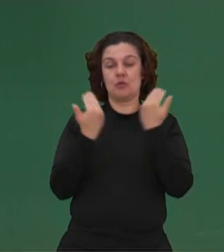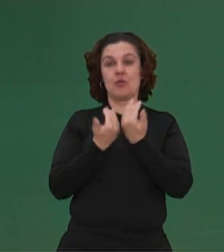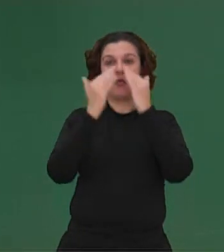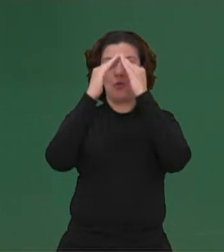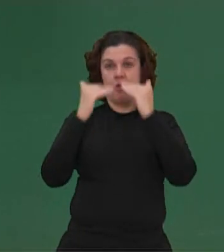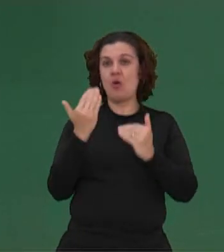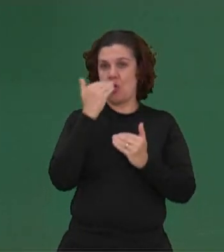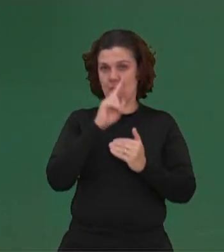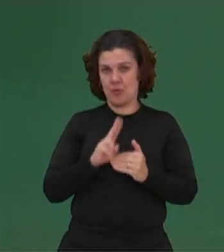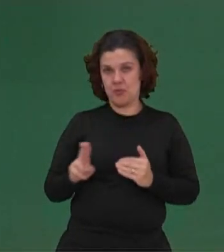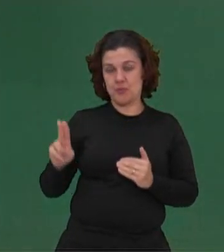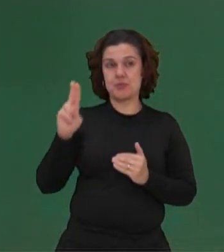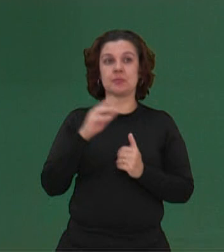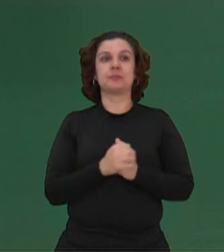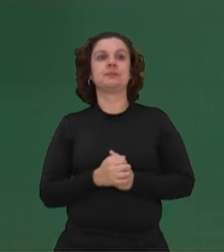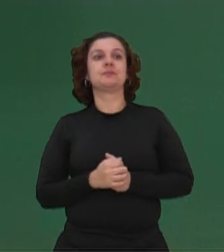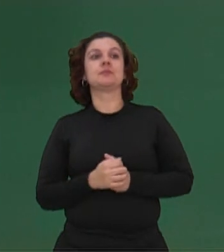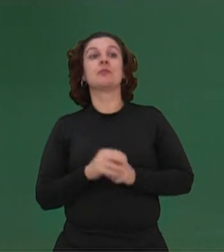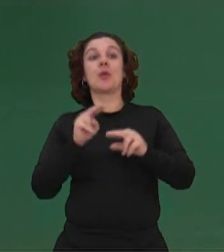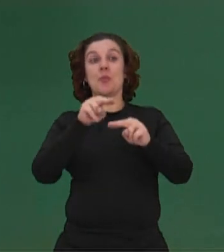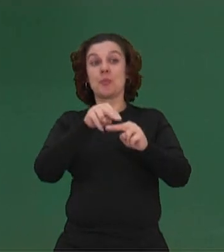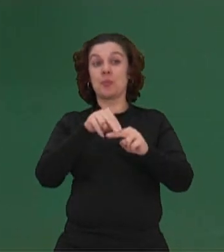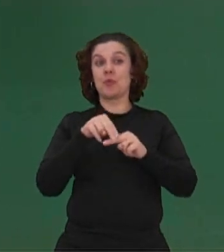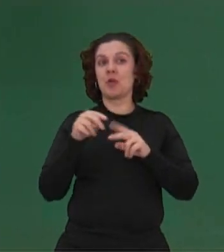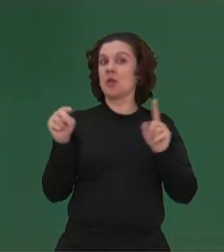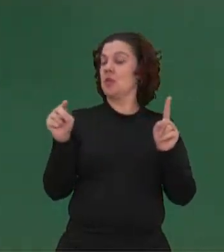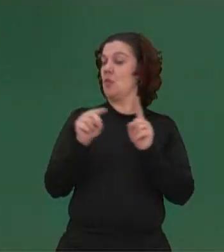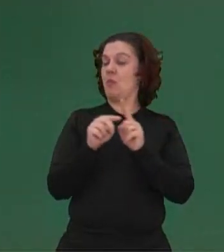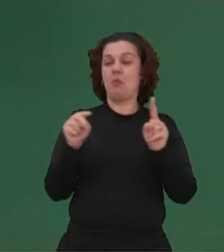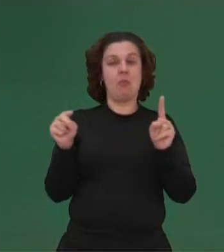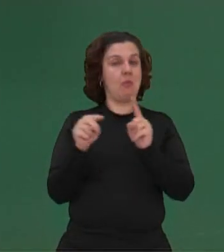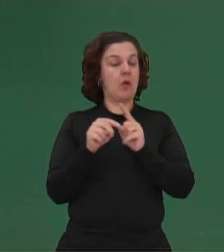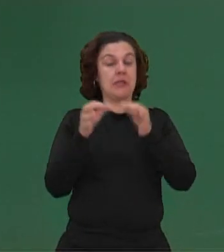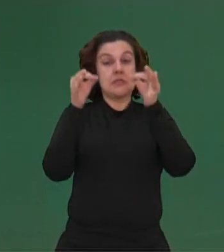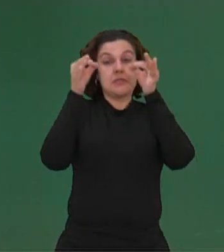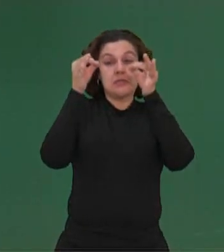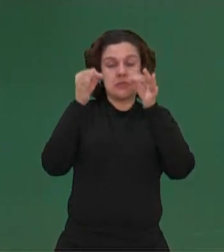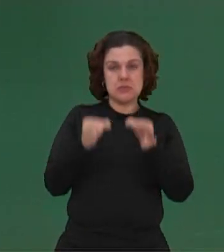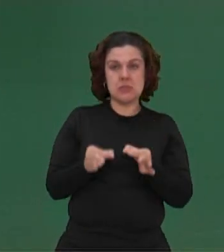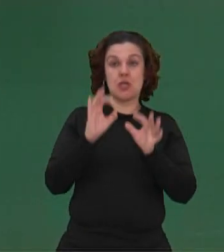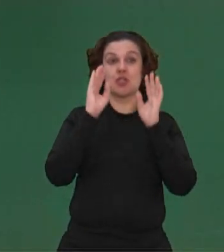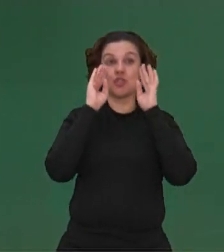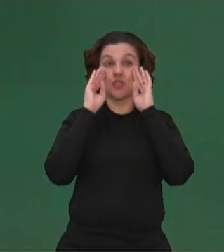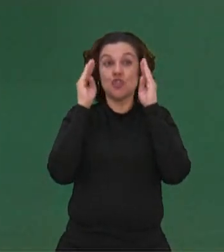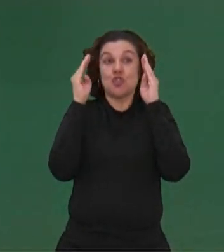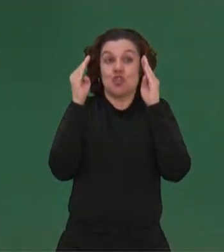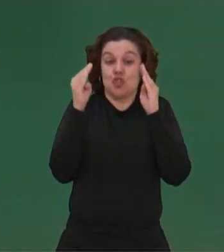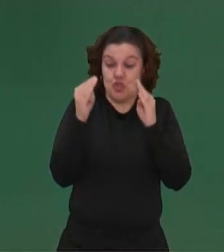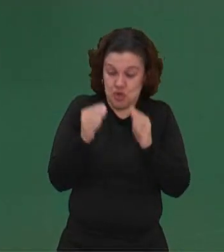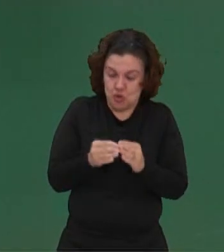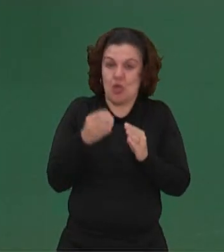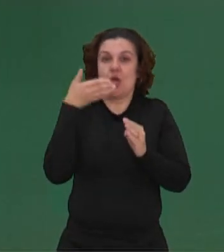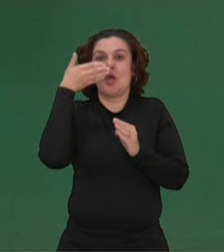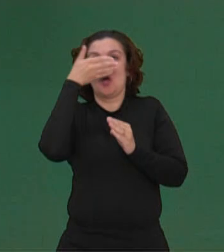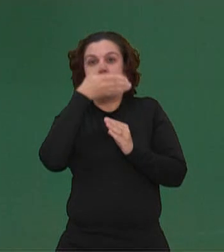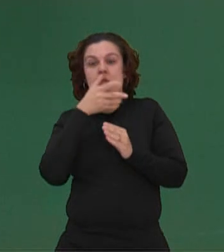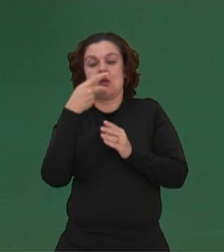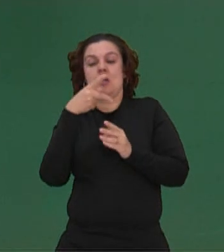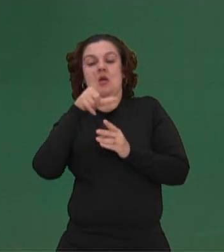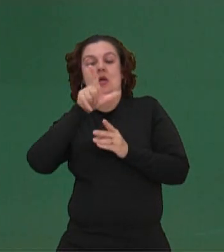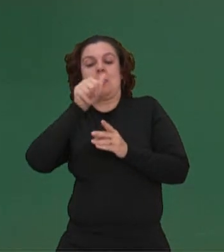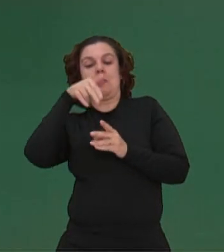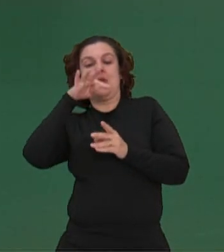não eram de exportação. Portanto, não se pode afirmar que na colônia havia apenas